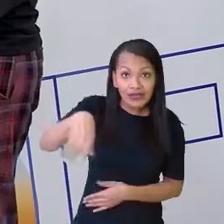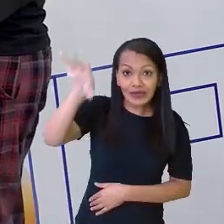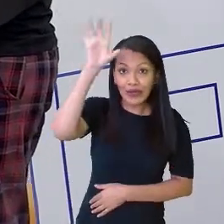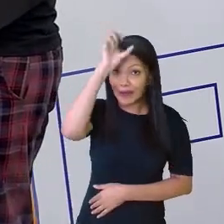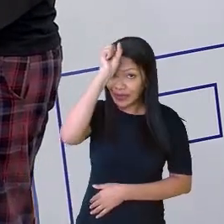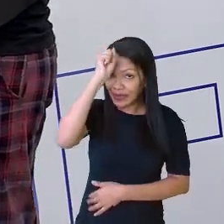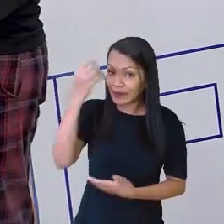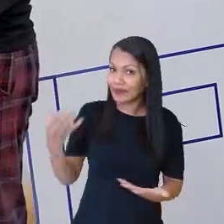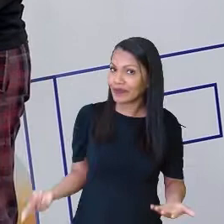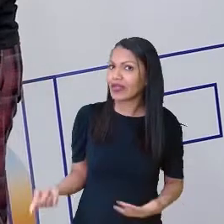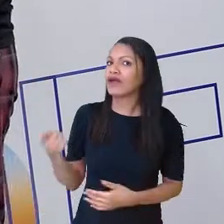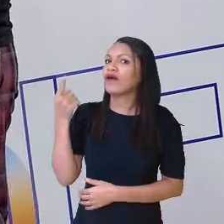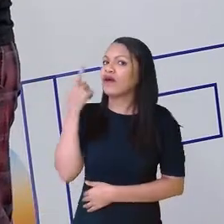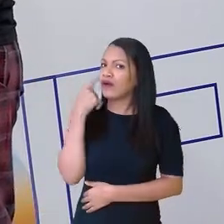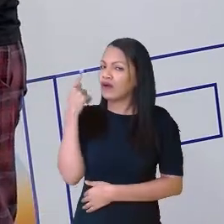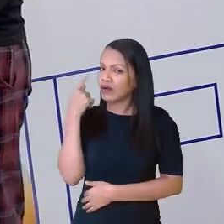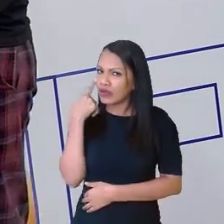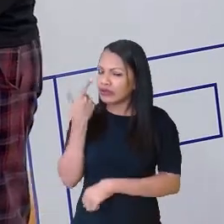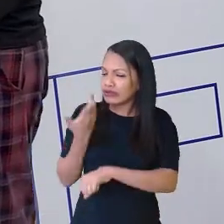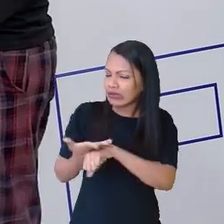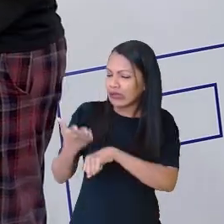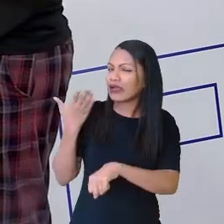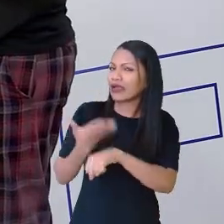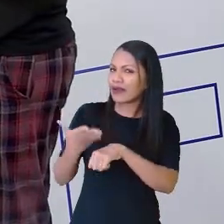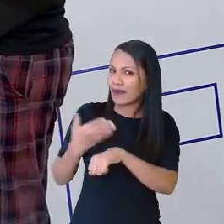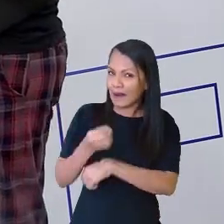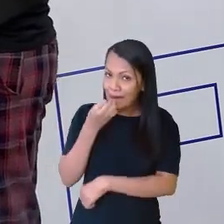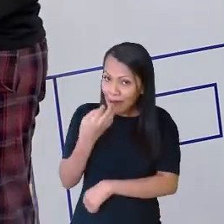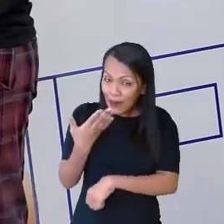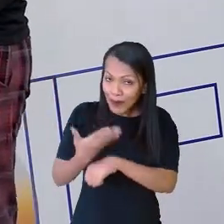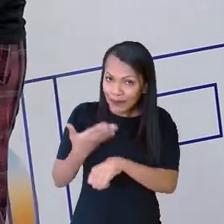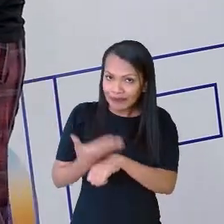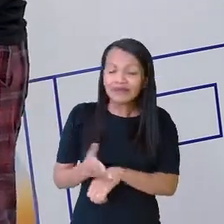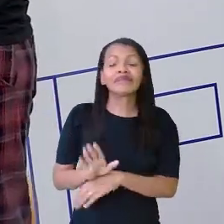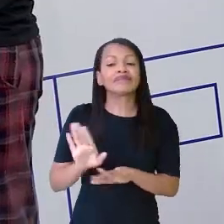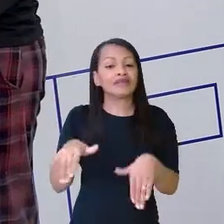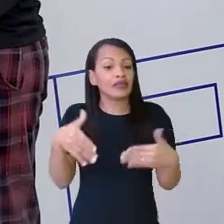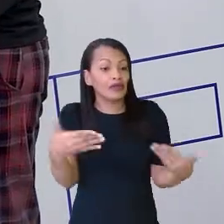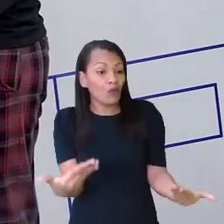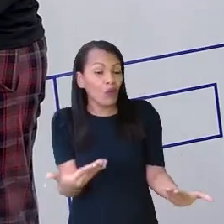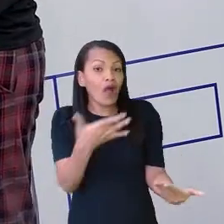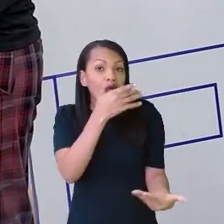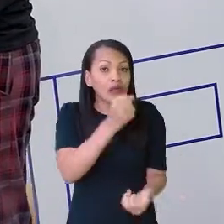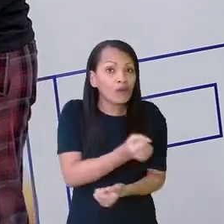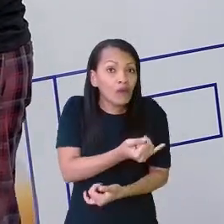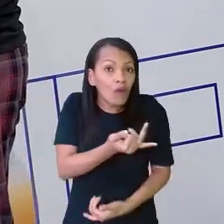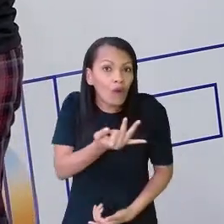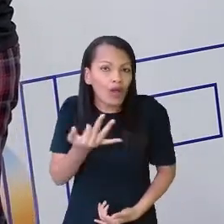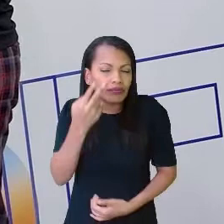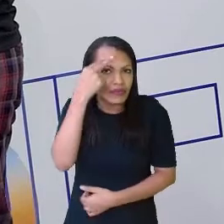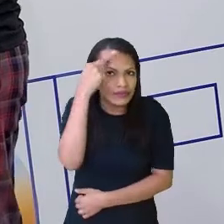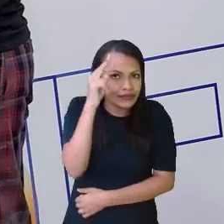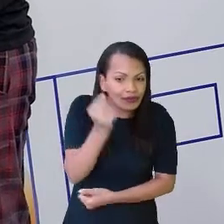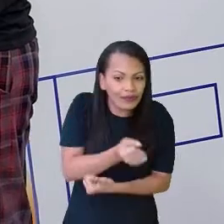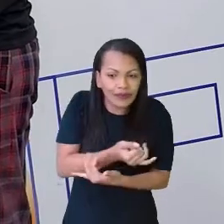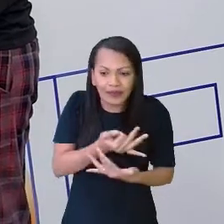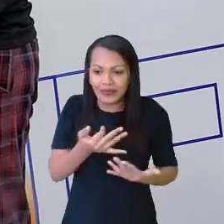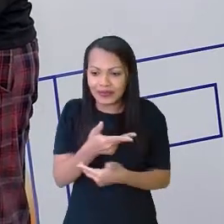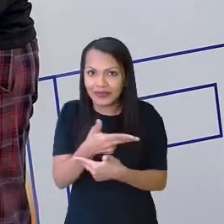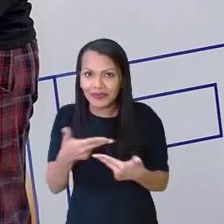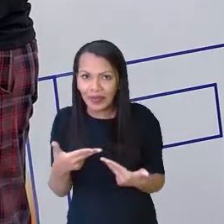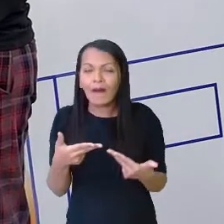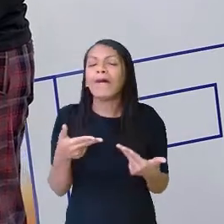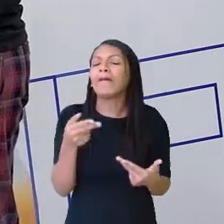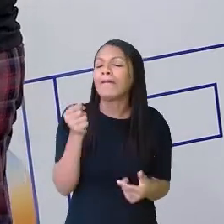aprendeu? Olha, foi bom para ensaio, né, professor? É, muito bom, muito bom. É engraçado, né? Quantas histórias, quantas coisas poderiam deixar